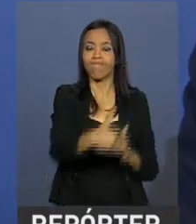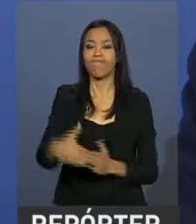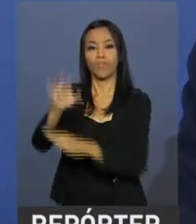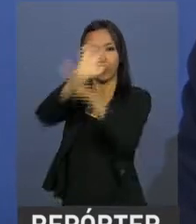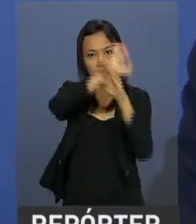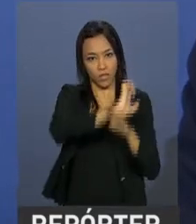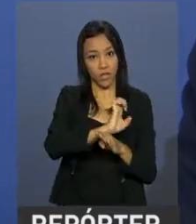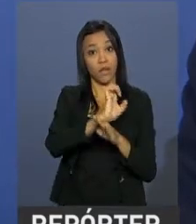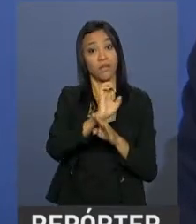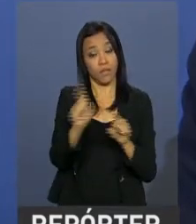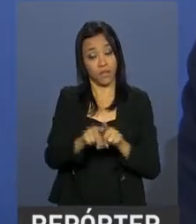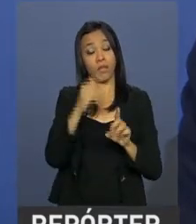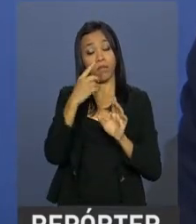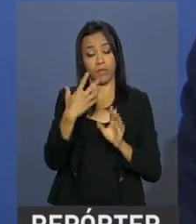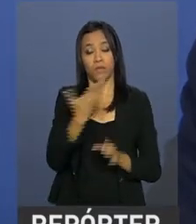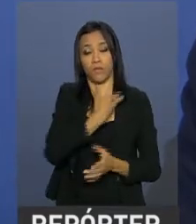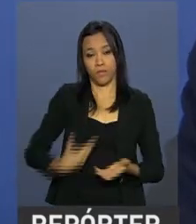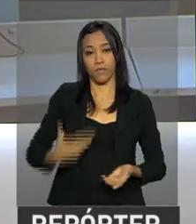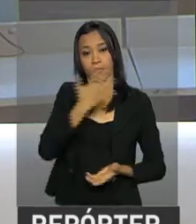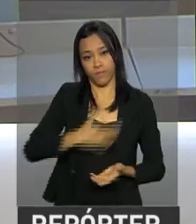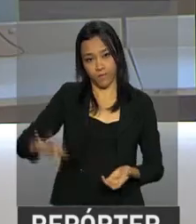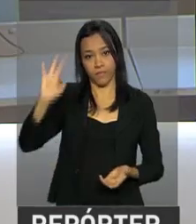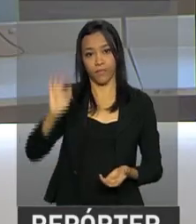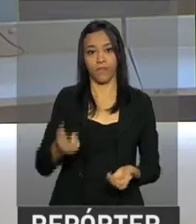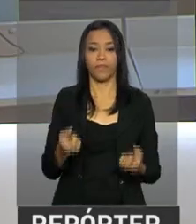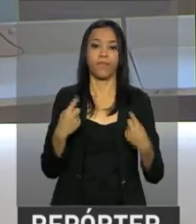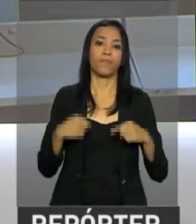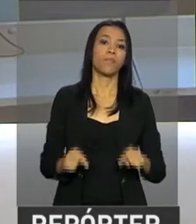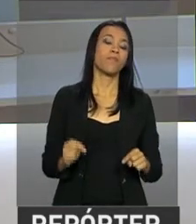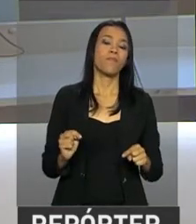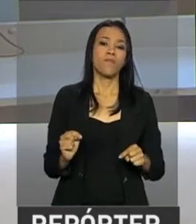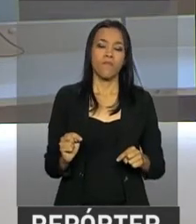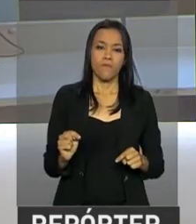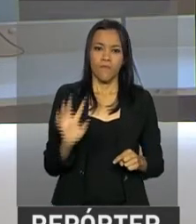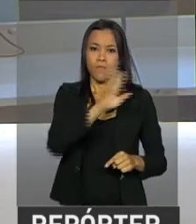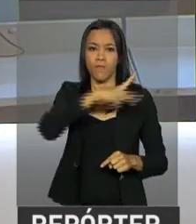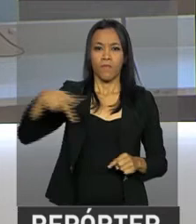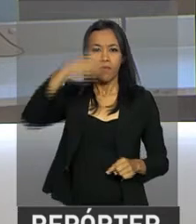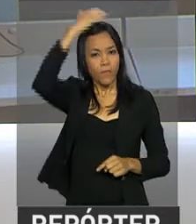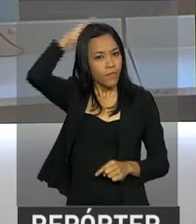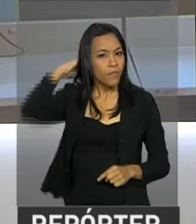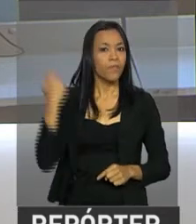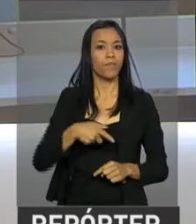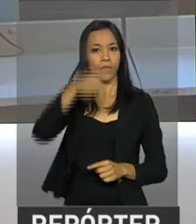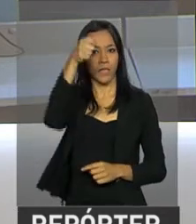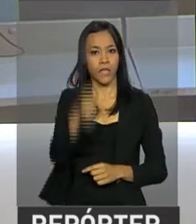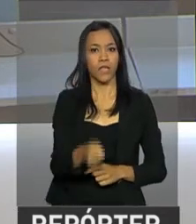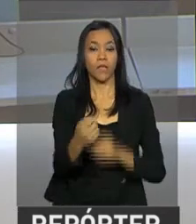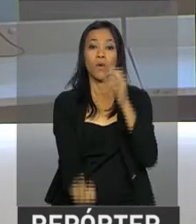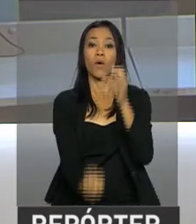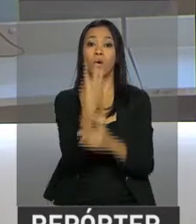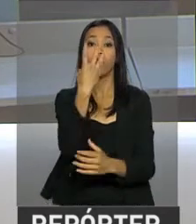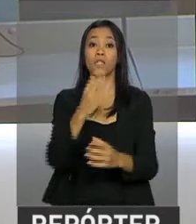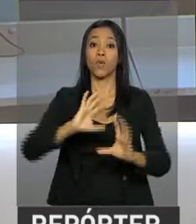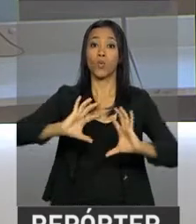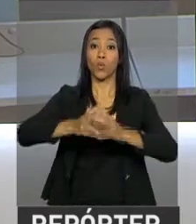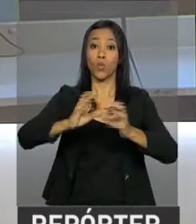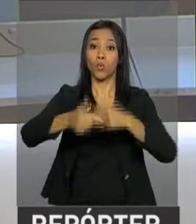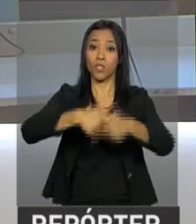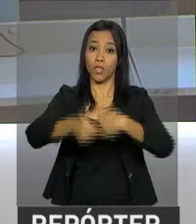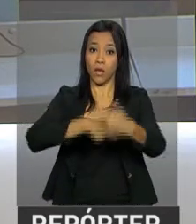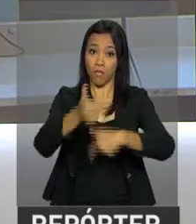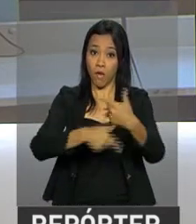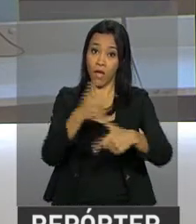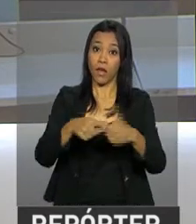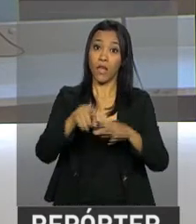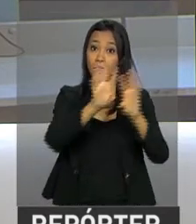pelo governo federal. E o presidente Michel Temer determinou a criação de um grupo de trabalho para estudar a transferência